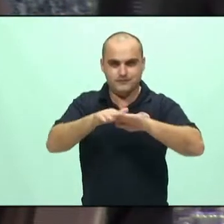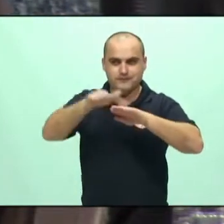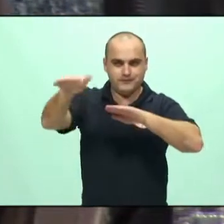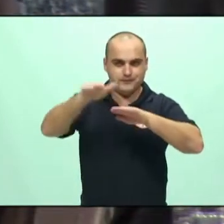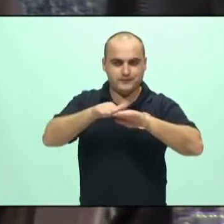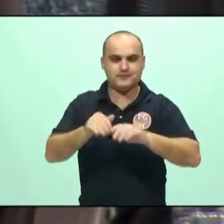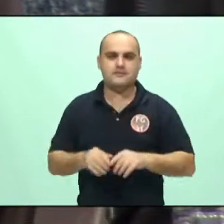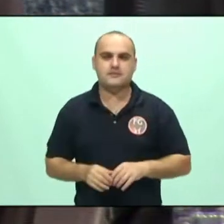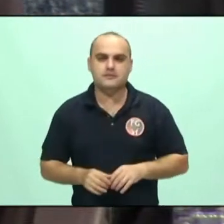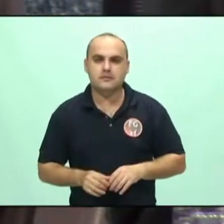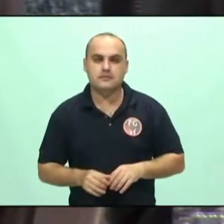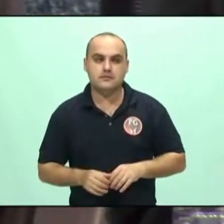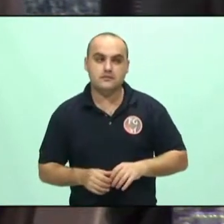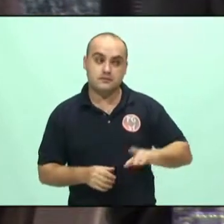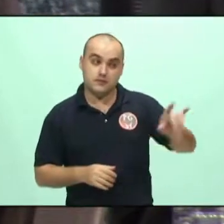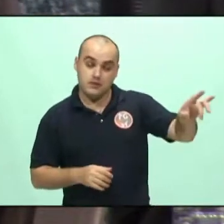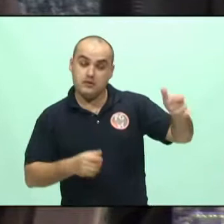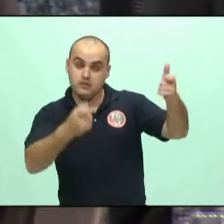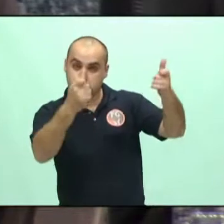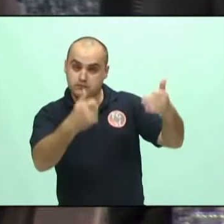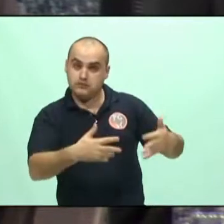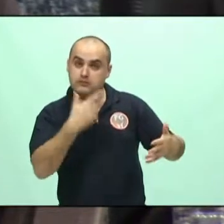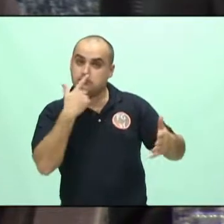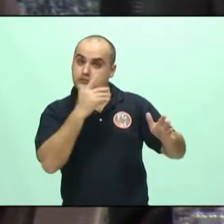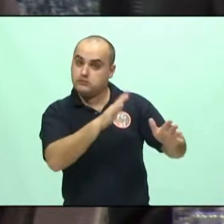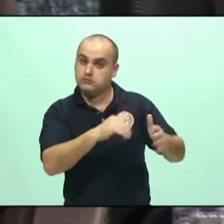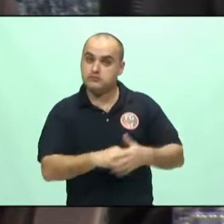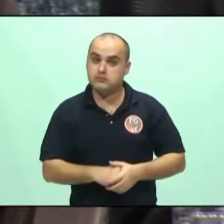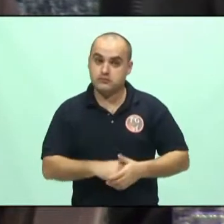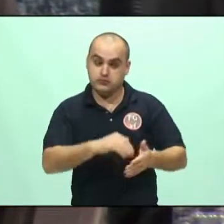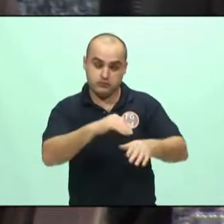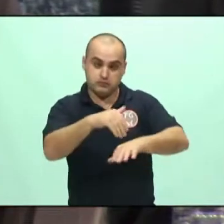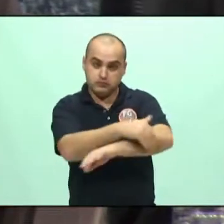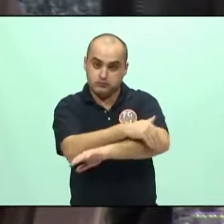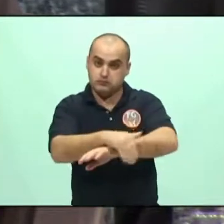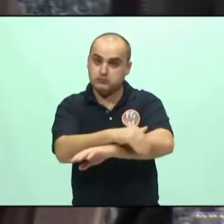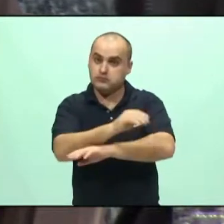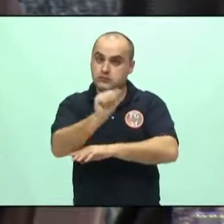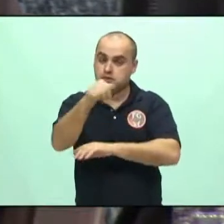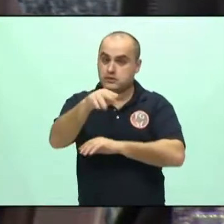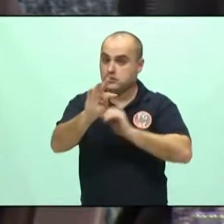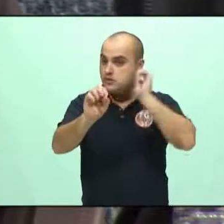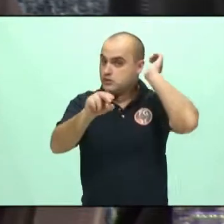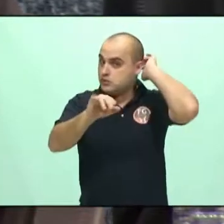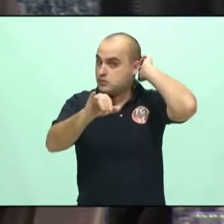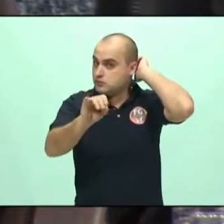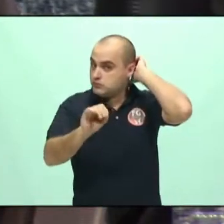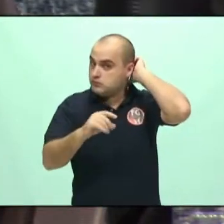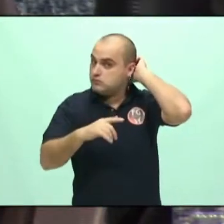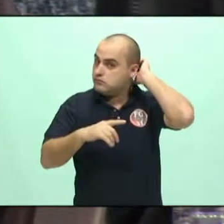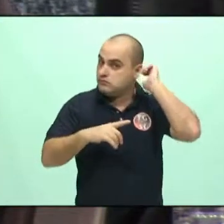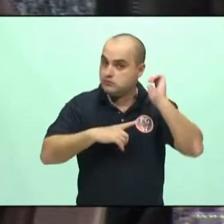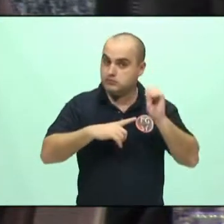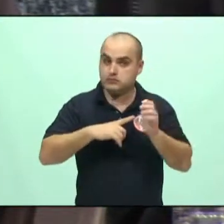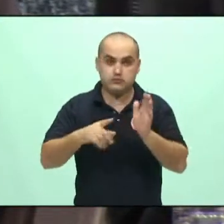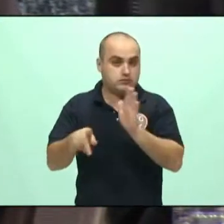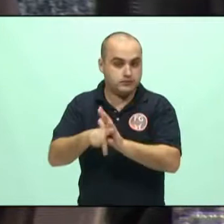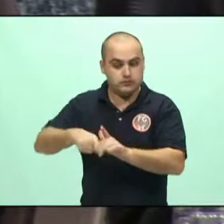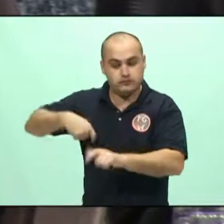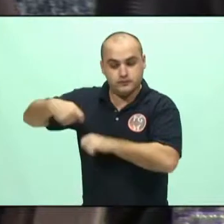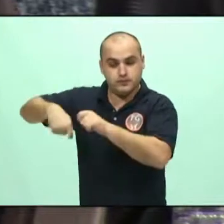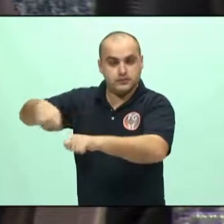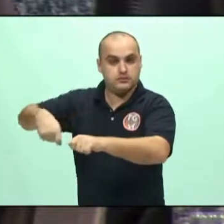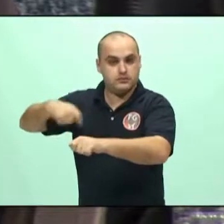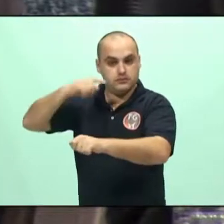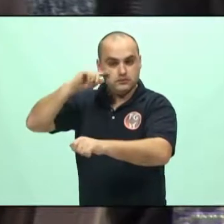Itajaí eu alertei o secretário de secretário Rodovia Antônio Raio Eles colocaram um tachão porque nós pedimos ciclovia ciclovia separada da pista por um